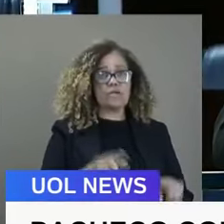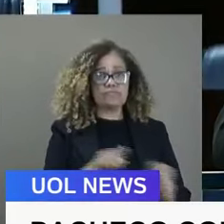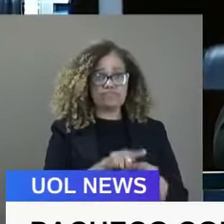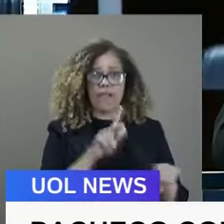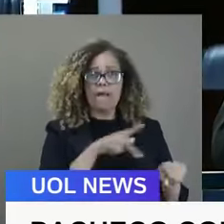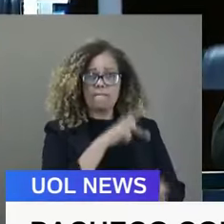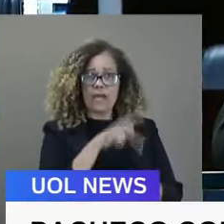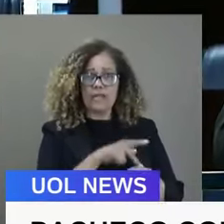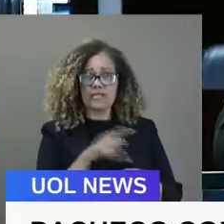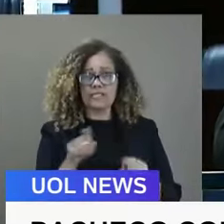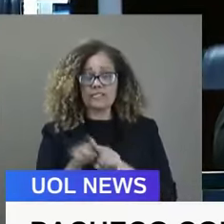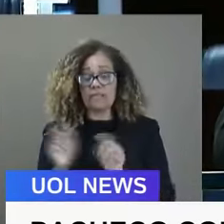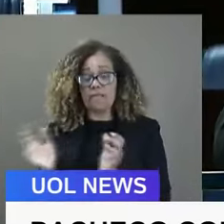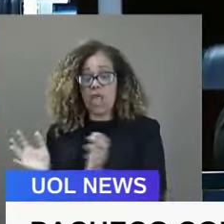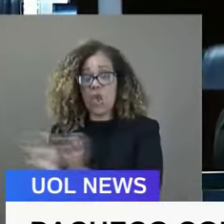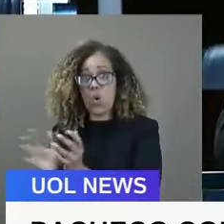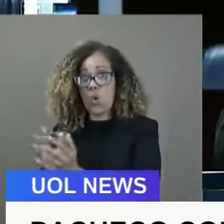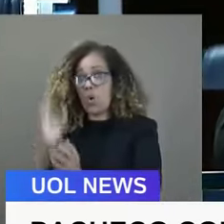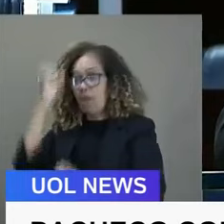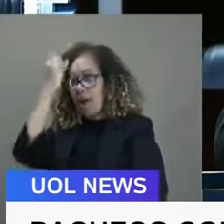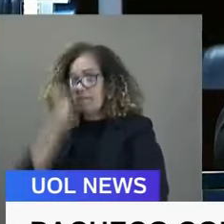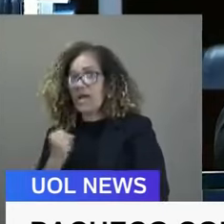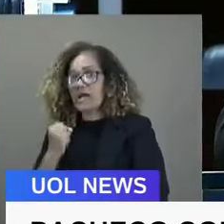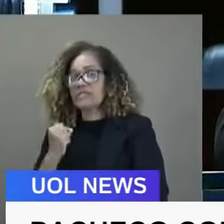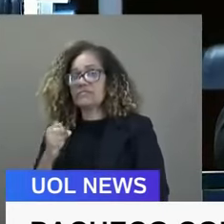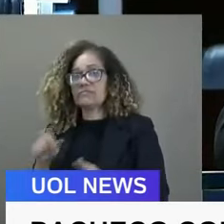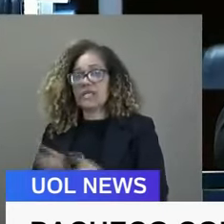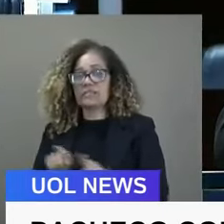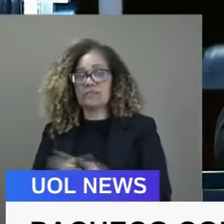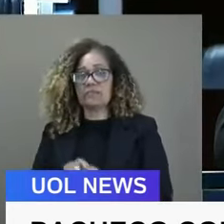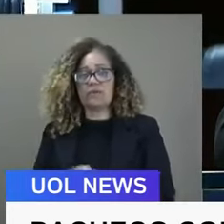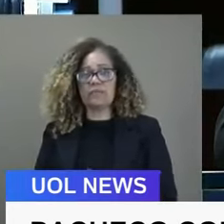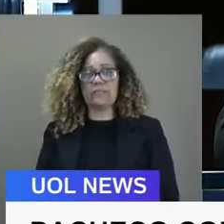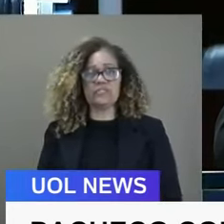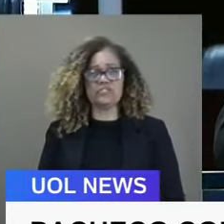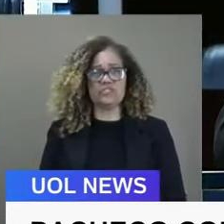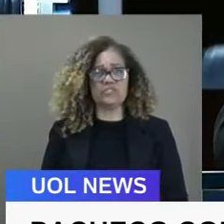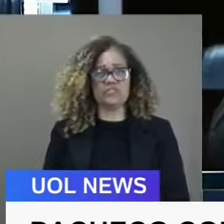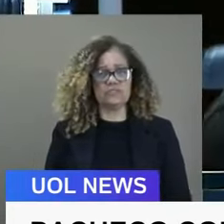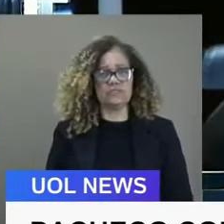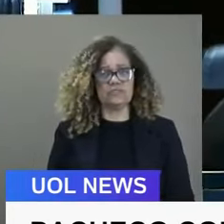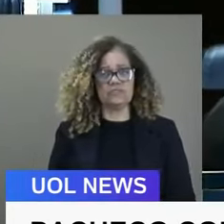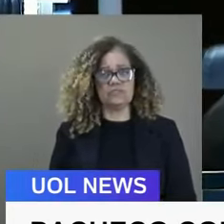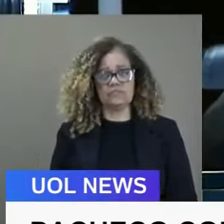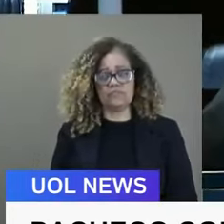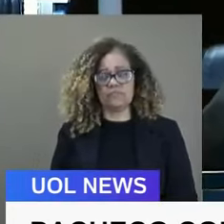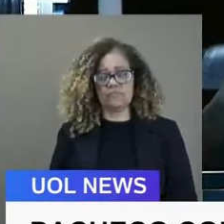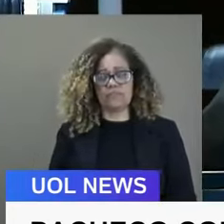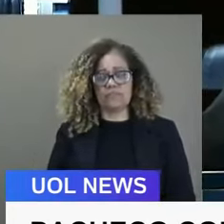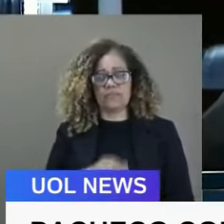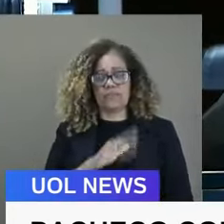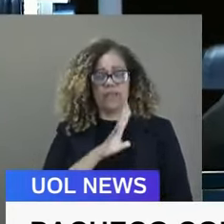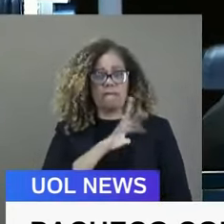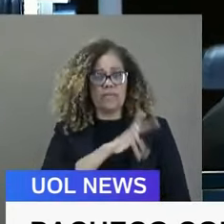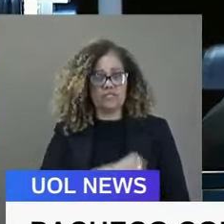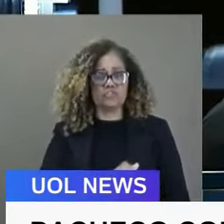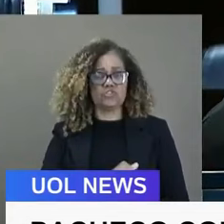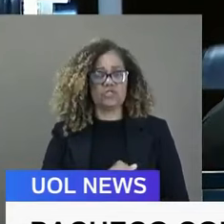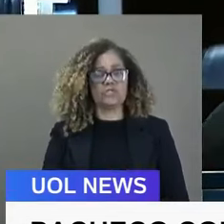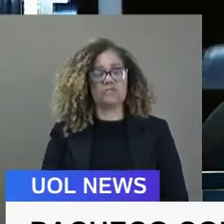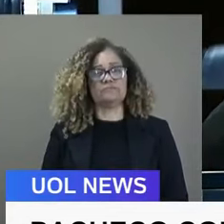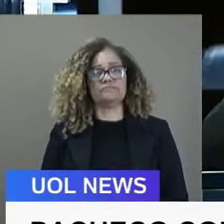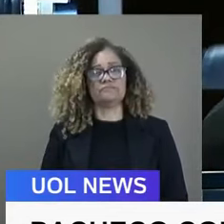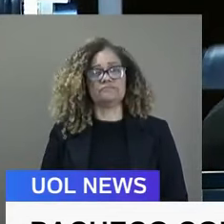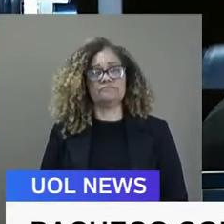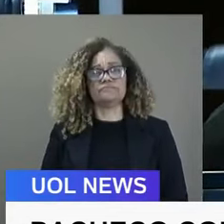e o grupo Hamas e a Palestina na faixa de Gaza. De início, eu gostaria de reiterar